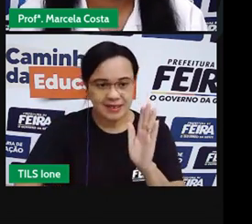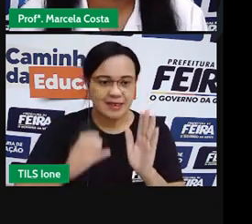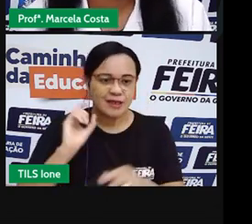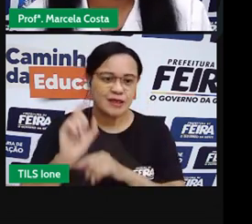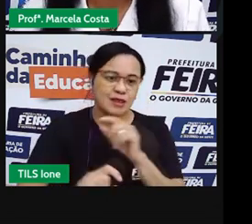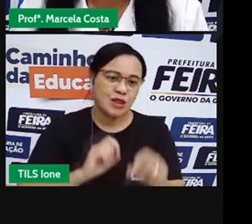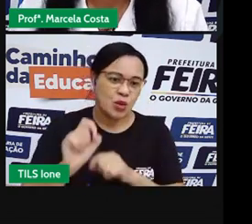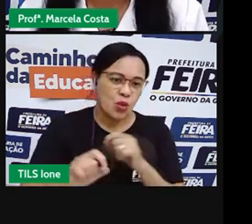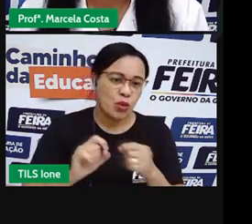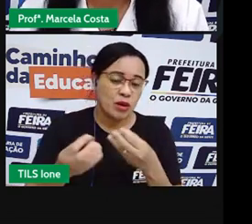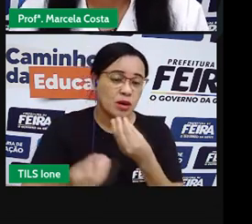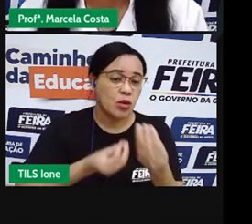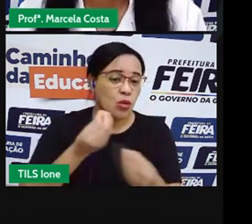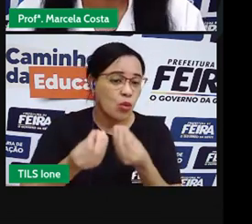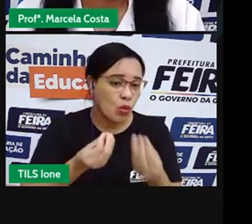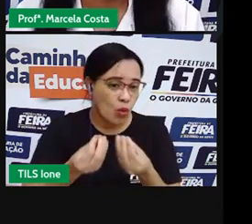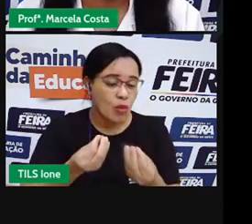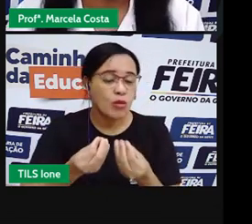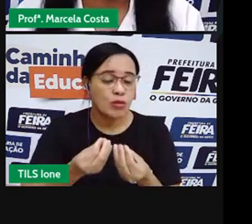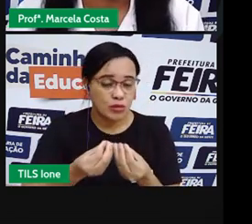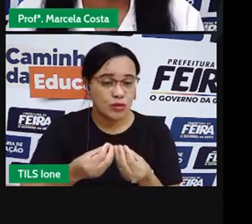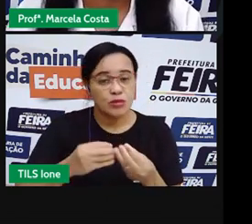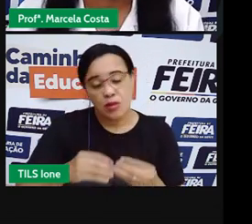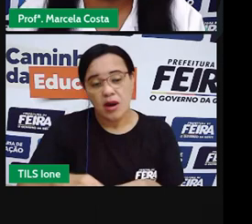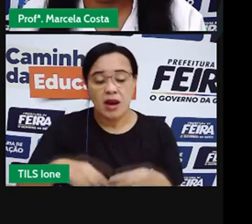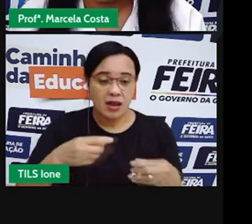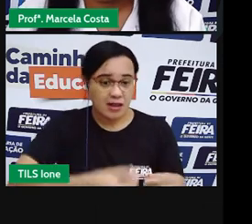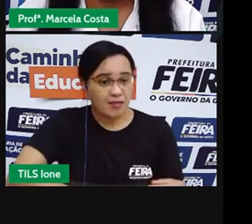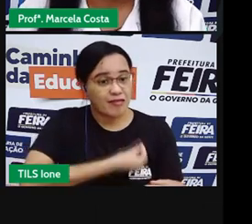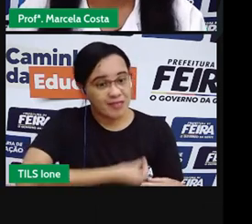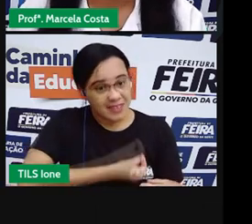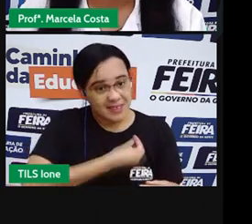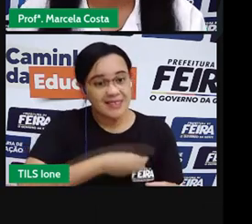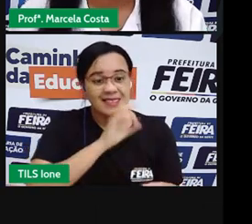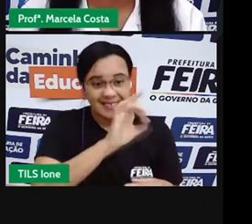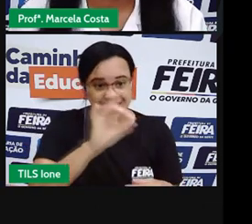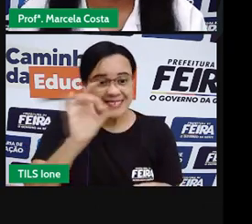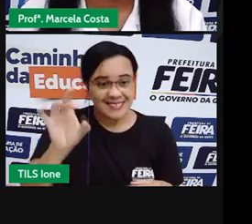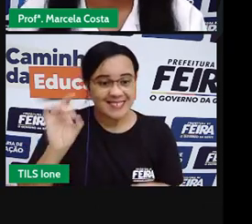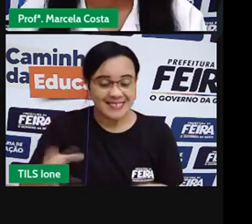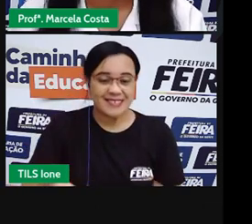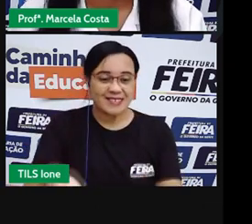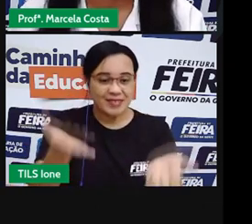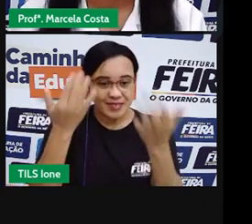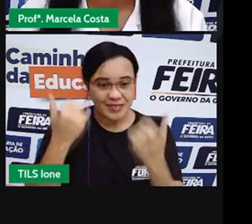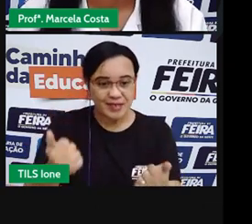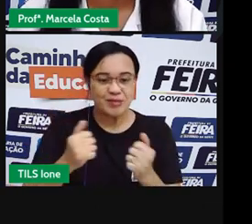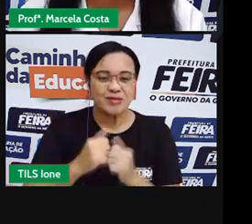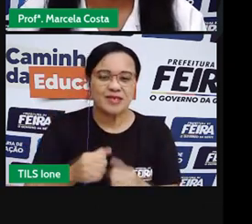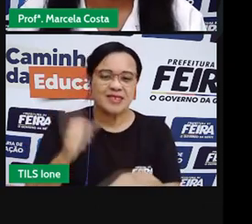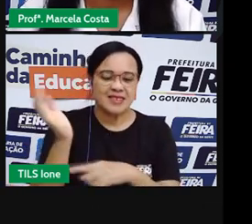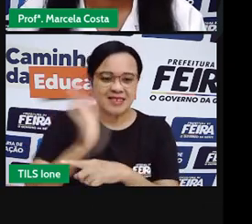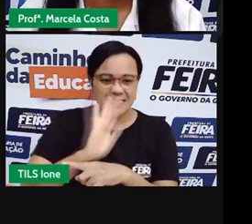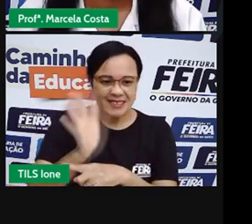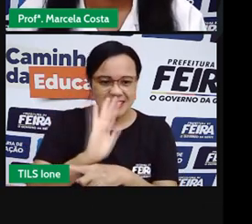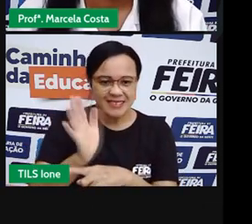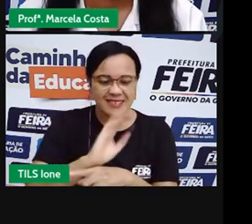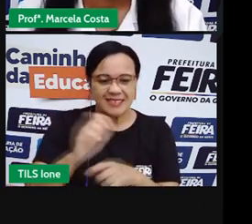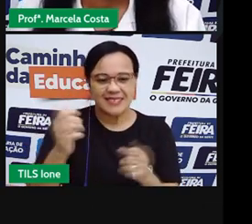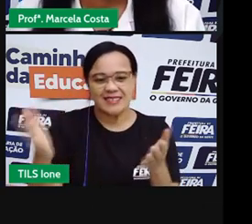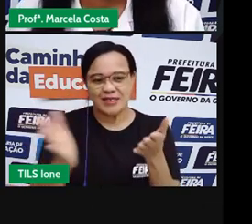gente encontra no nosso cotidiano. Então, vamos lá ver